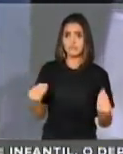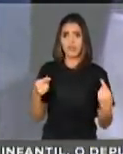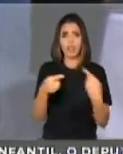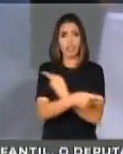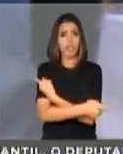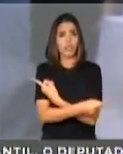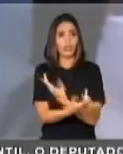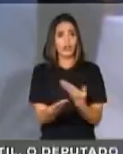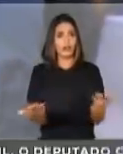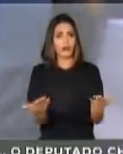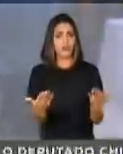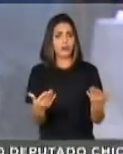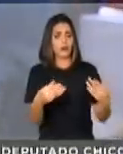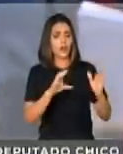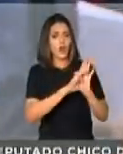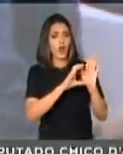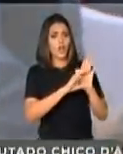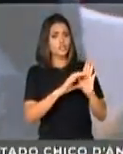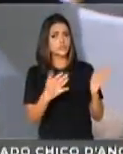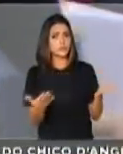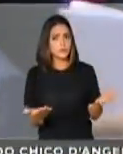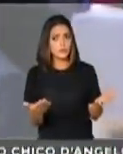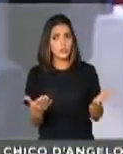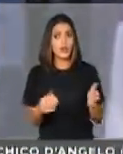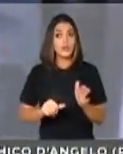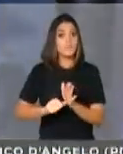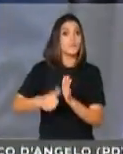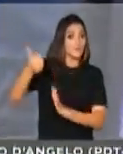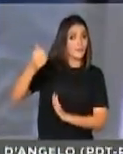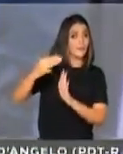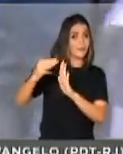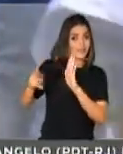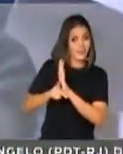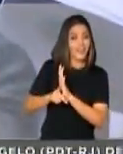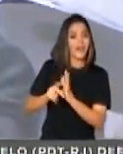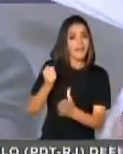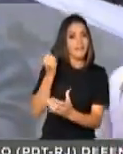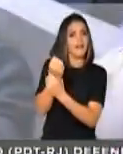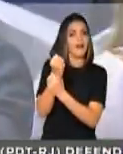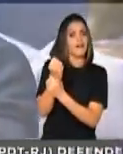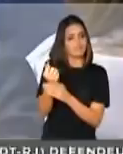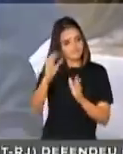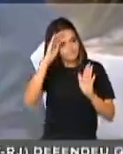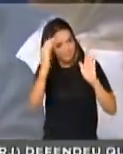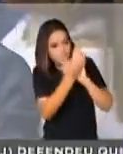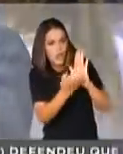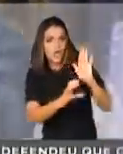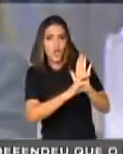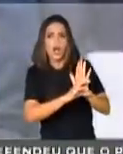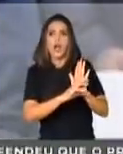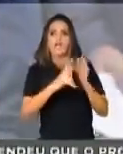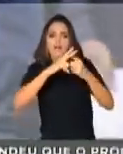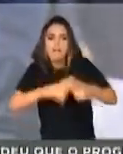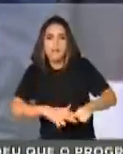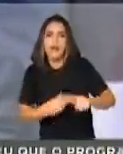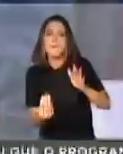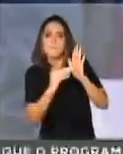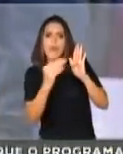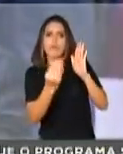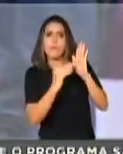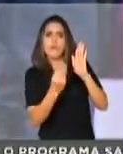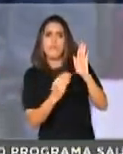o próprio Código Florestal, quer dizer, uma medida provisória que originalmente era para garantir o Código, a gente faz emendas na mesma